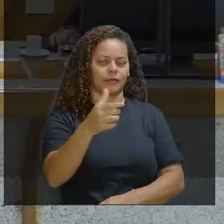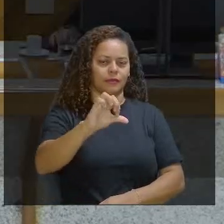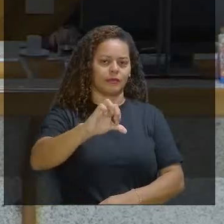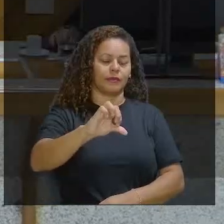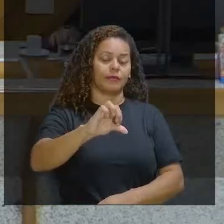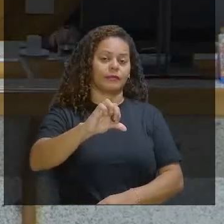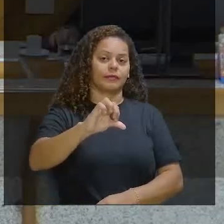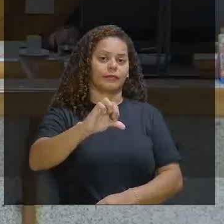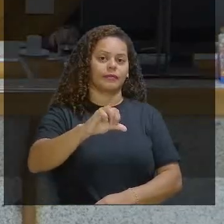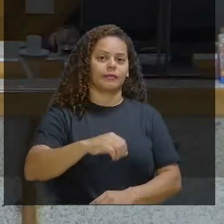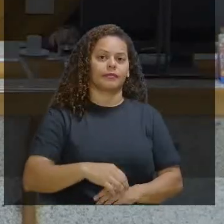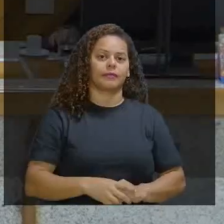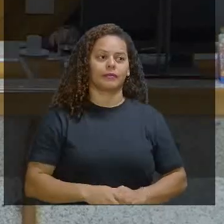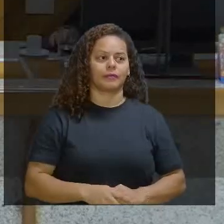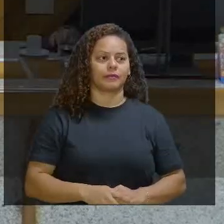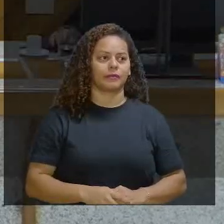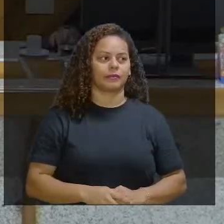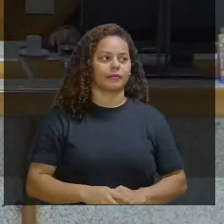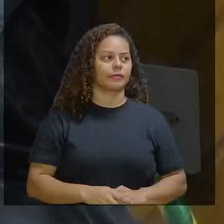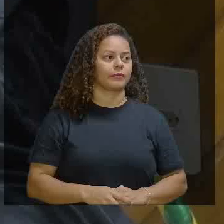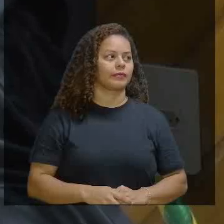0629,